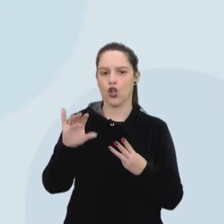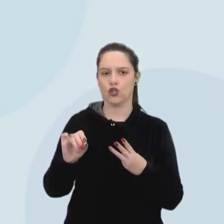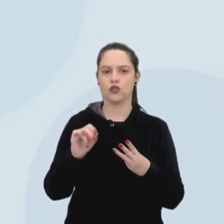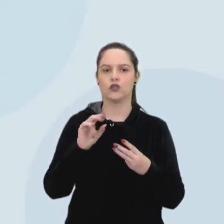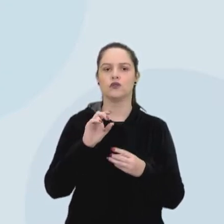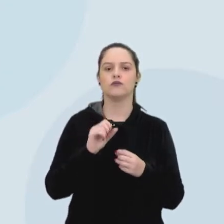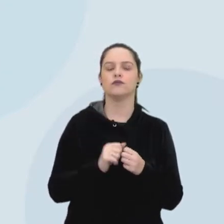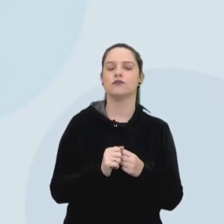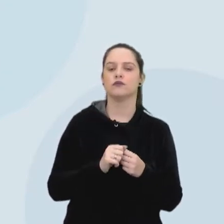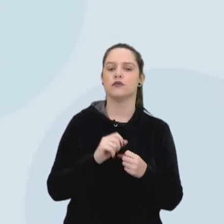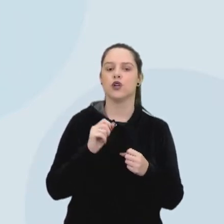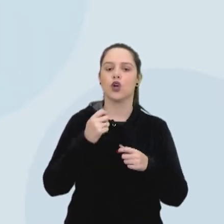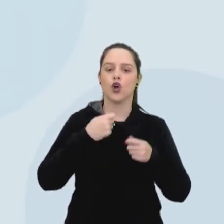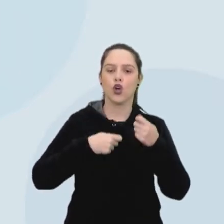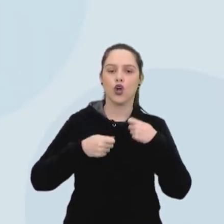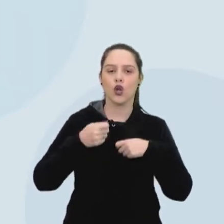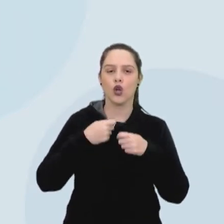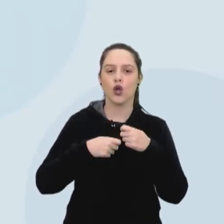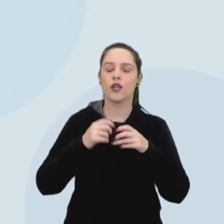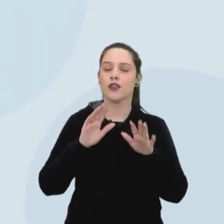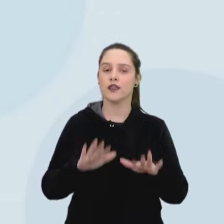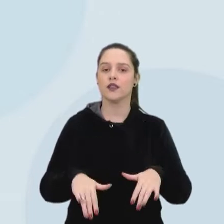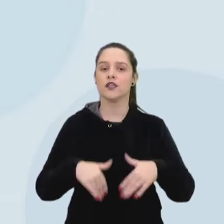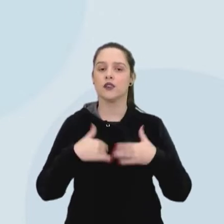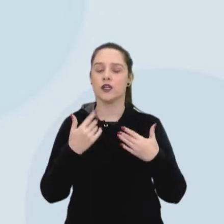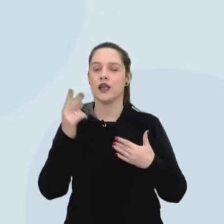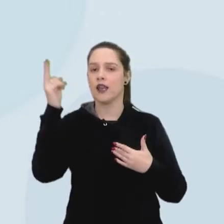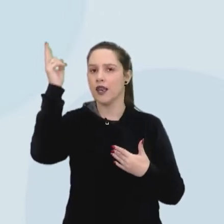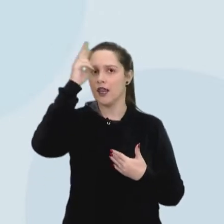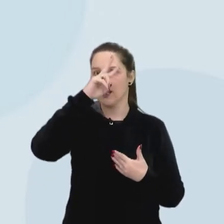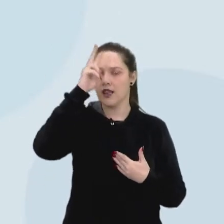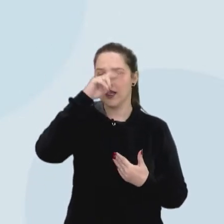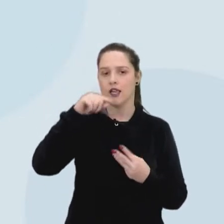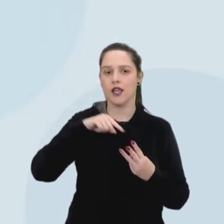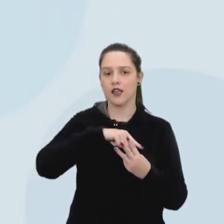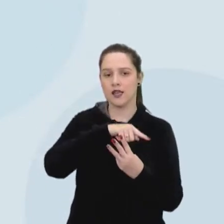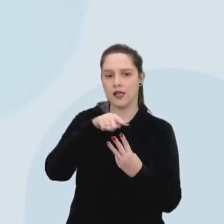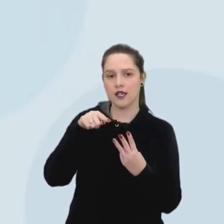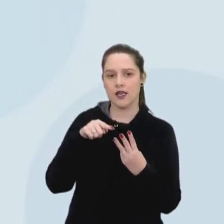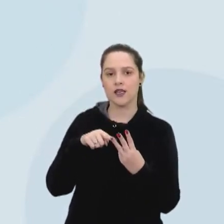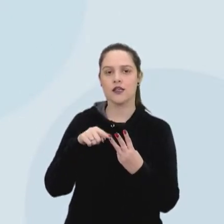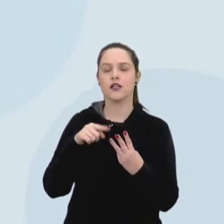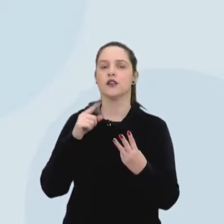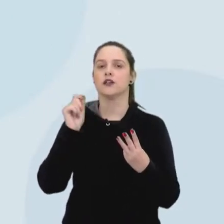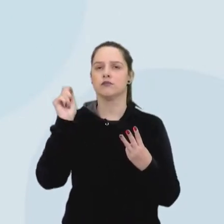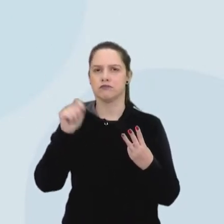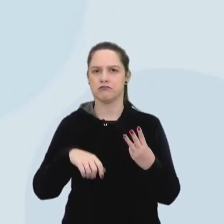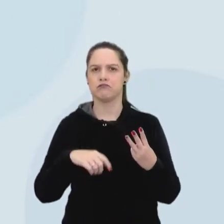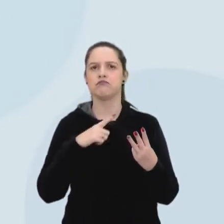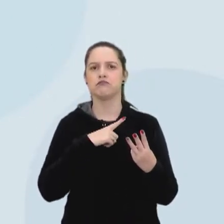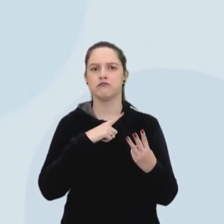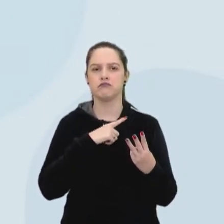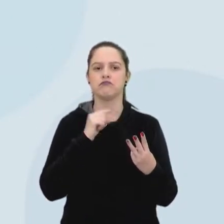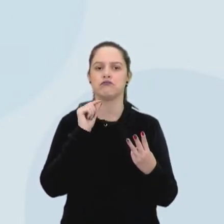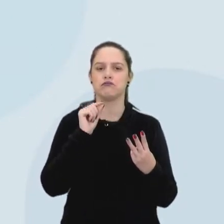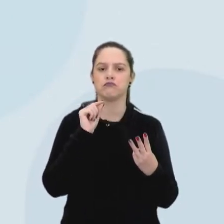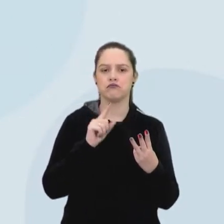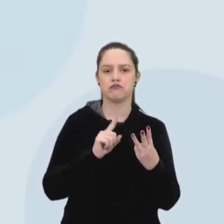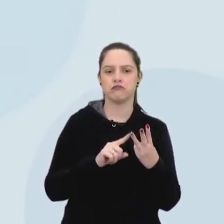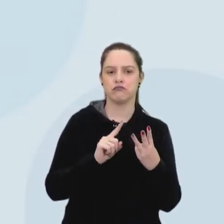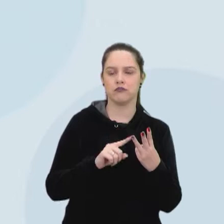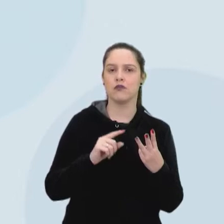e econômico, na qual, integrando esses 3 eixos, nós poderemos ter uma